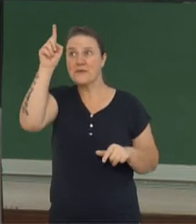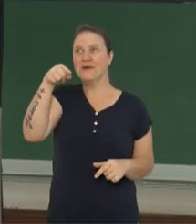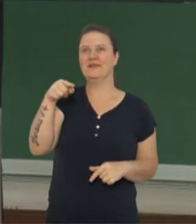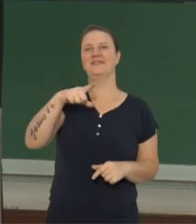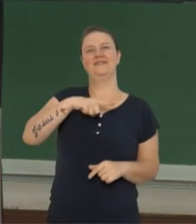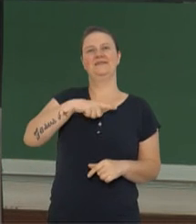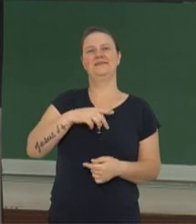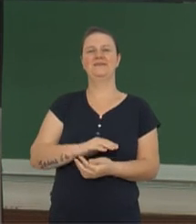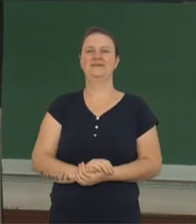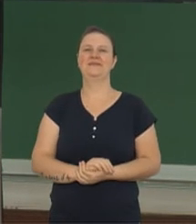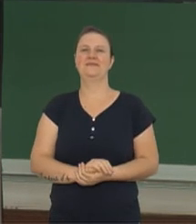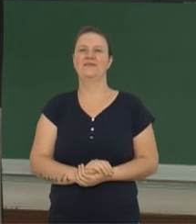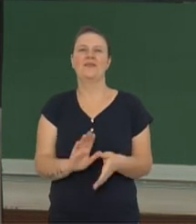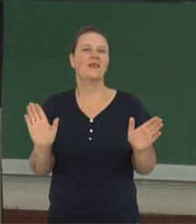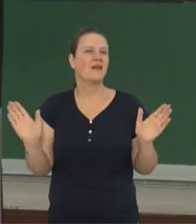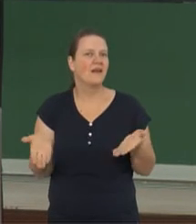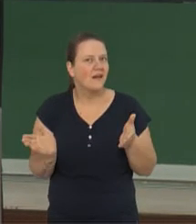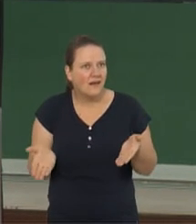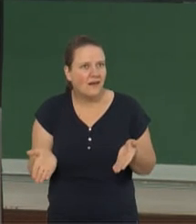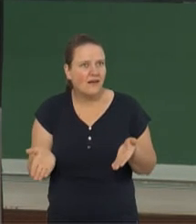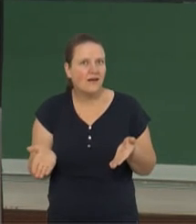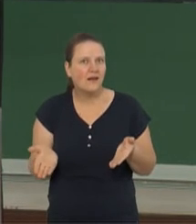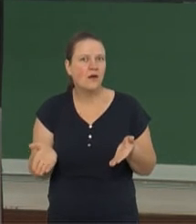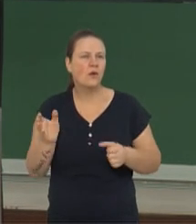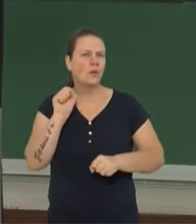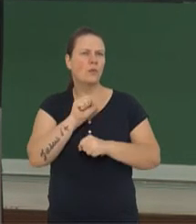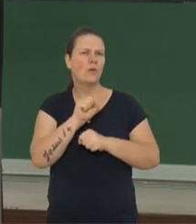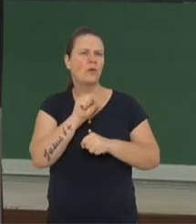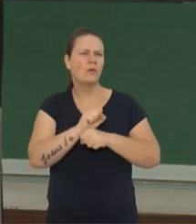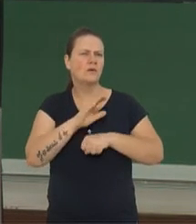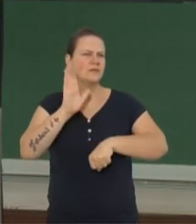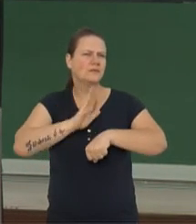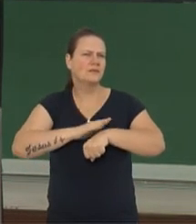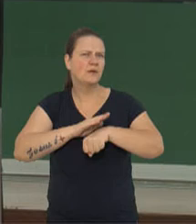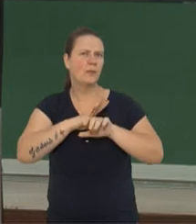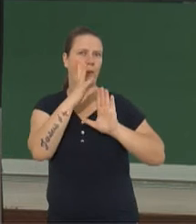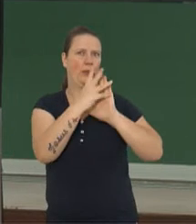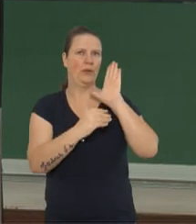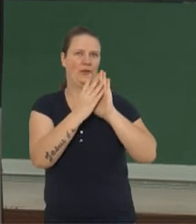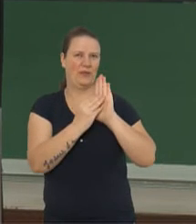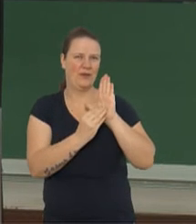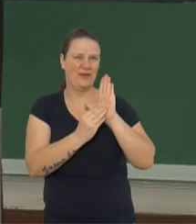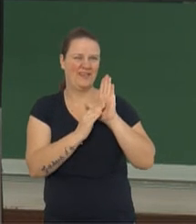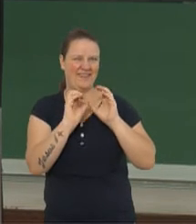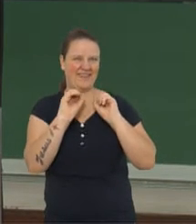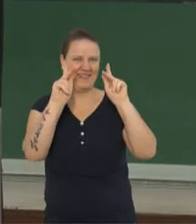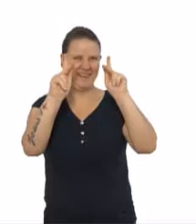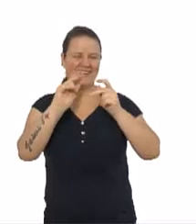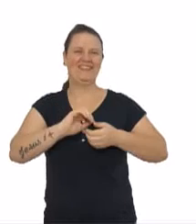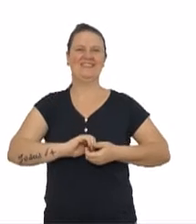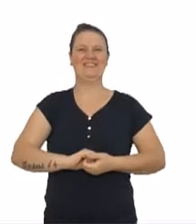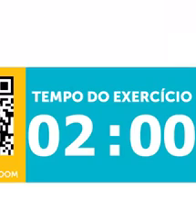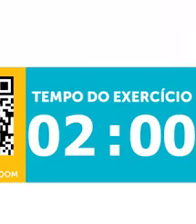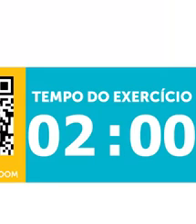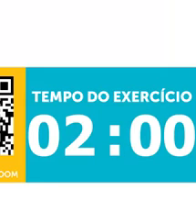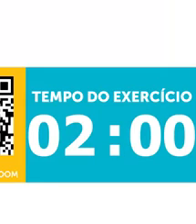acuerdo? Vamos a hacer ahí unos apuntes. Então, un tempinho para vocês anotarem o esqueminha, ¿ok?